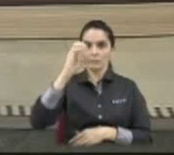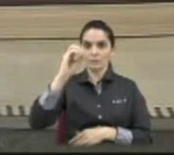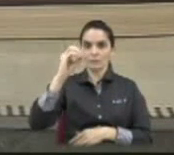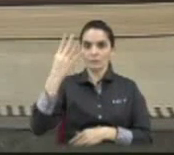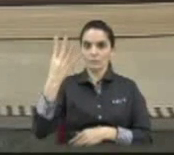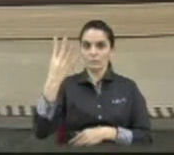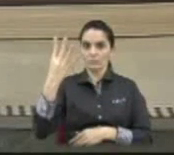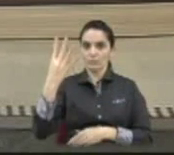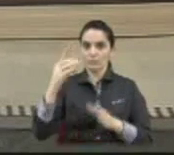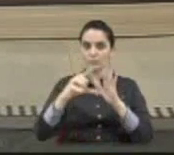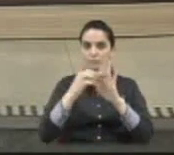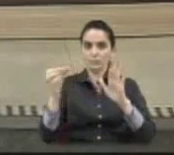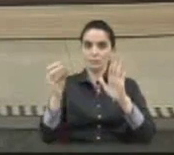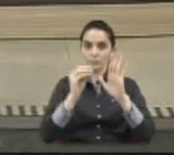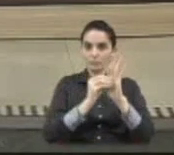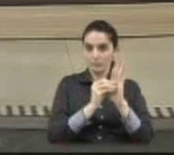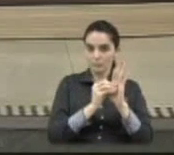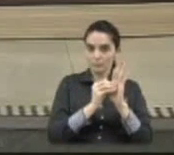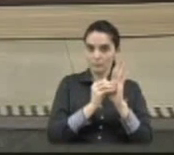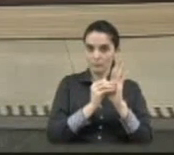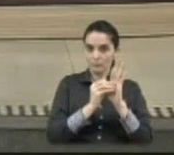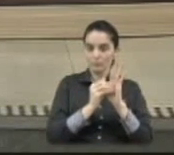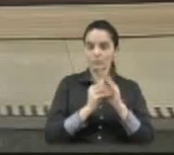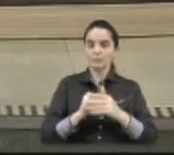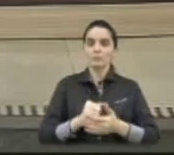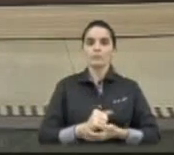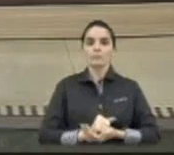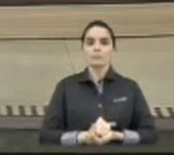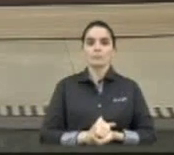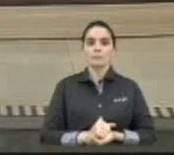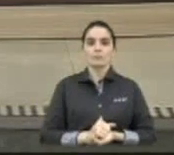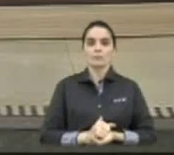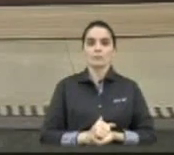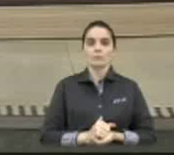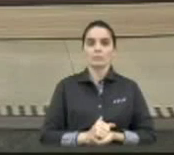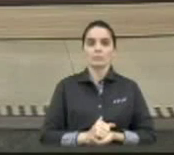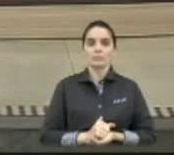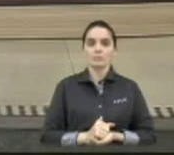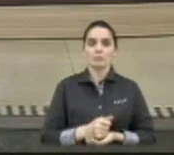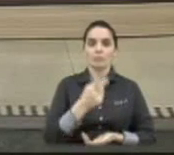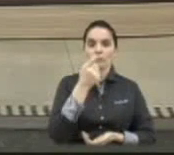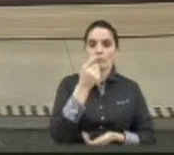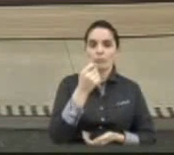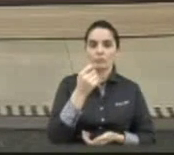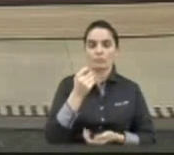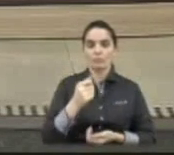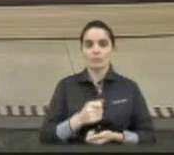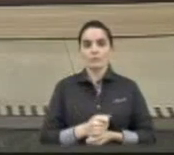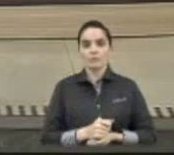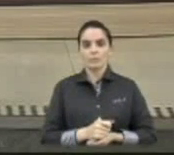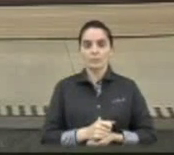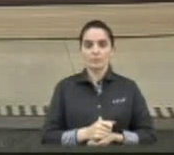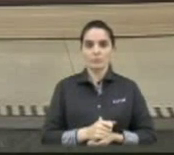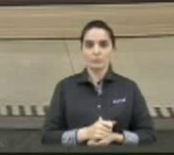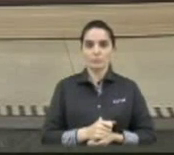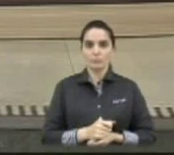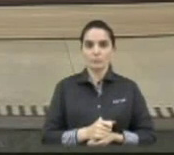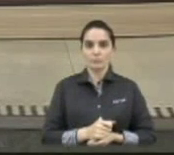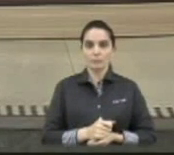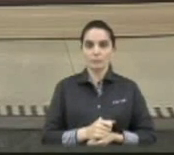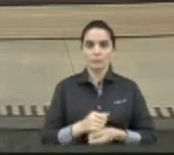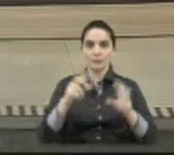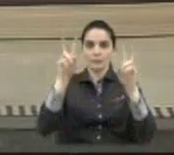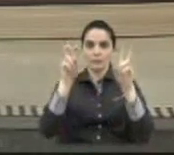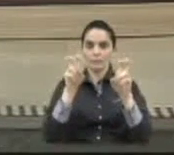104 emendas com parecer favorável da Comissão de Orçamento, Finanças e Contabilidade. Está em discussão a mensagem